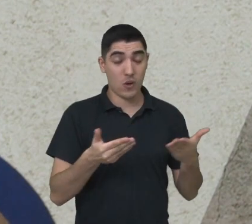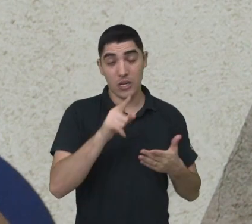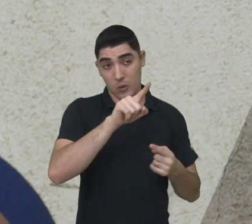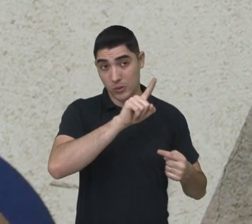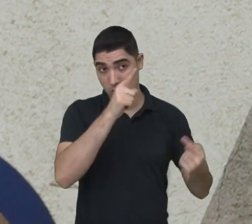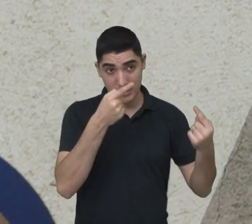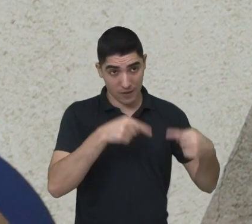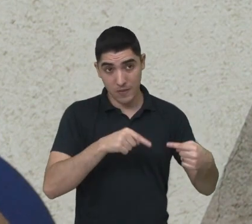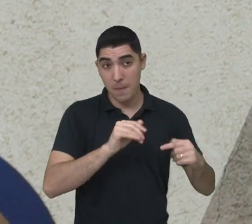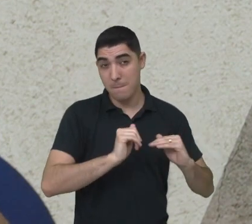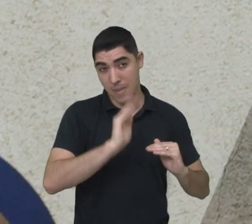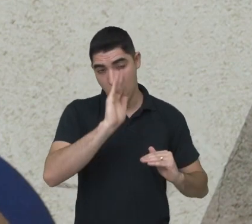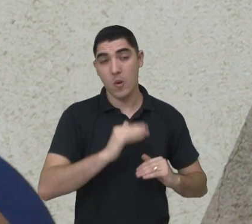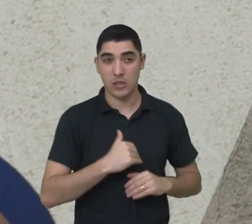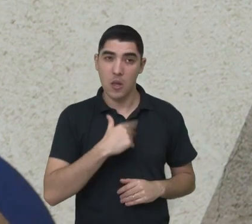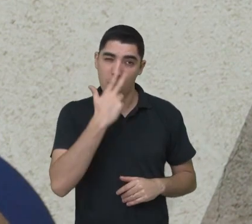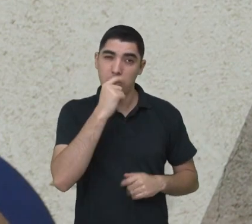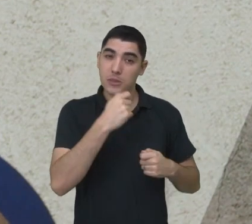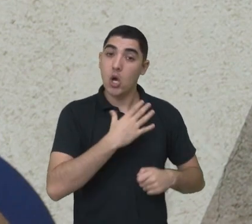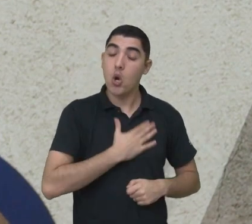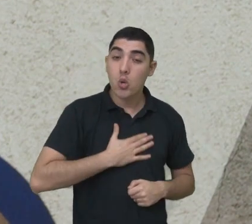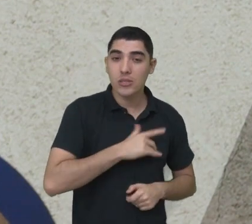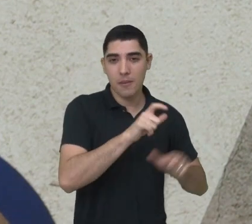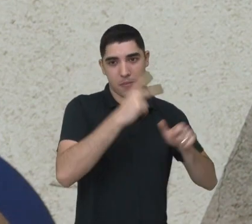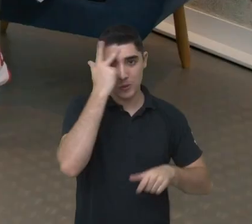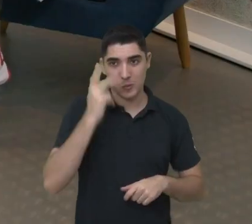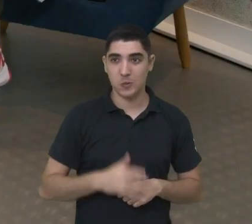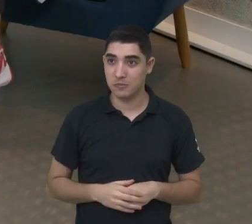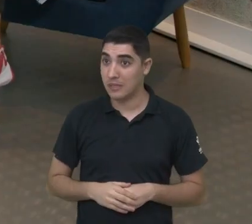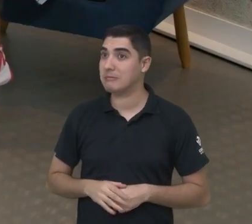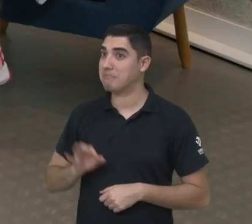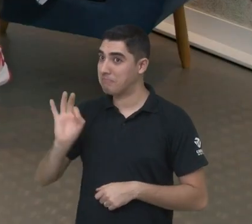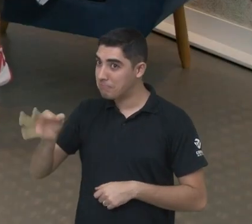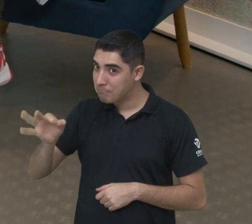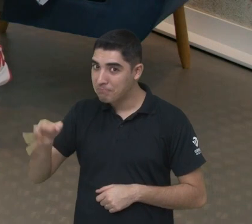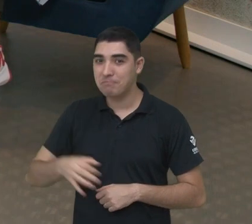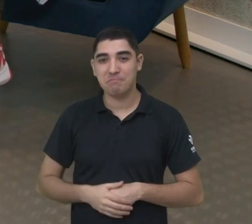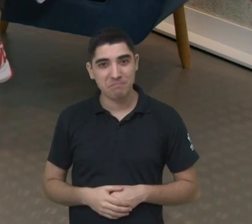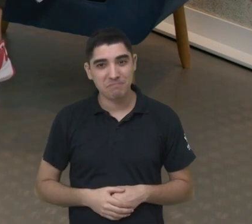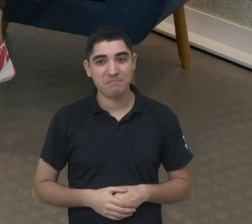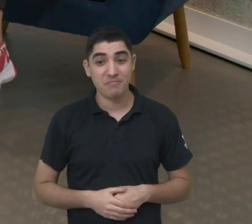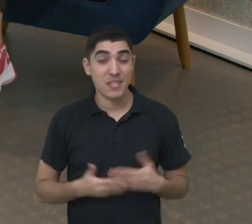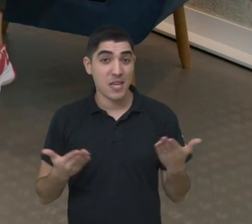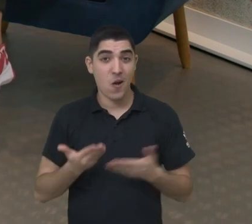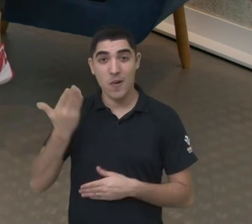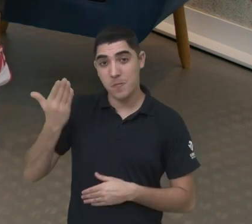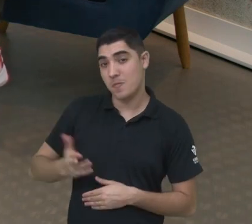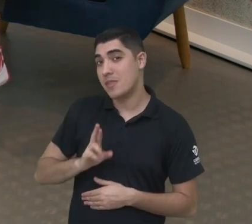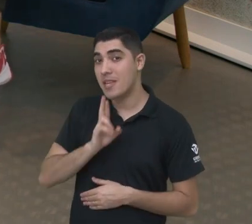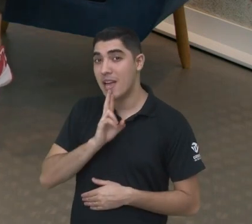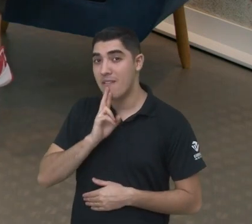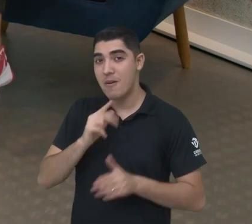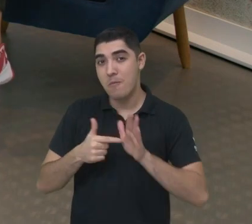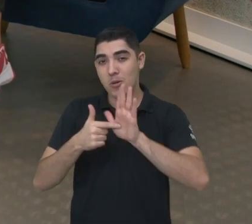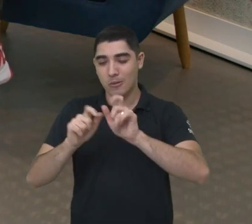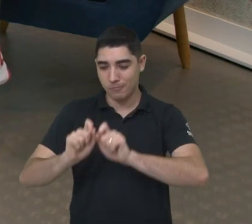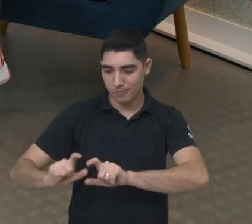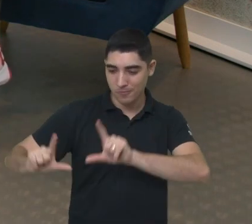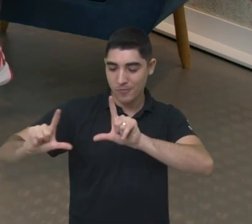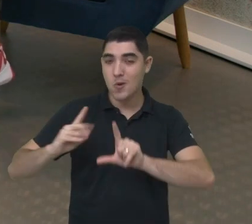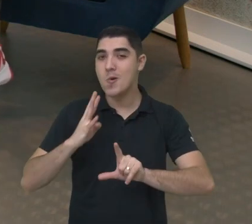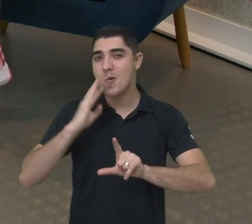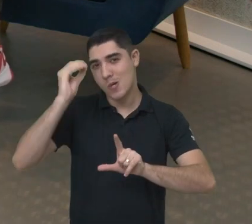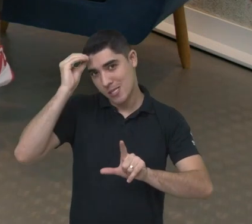século XXI. Então, acho que isso é bem... Essa é legal. A missão, né? Exatamente. E agora, Rafaele Franco nos espera